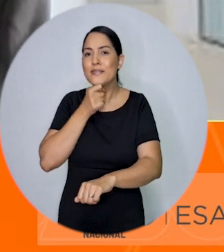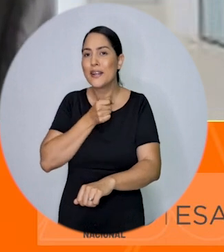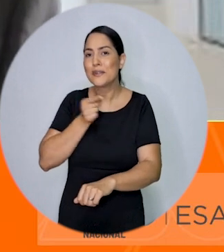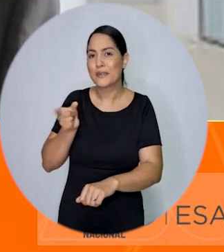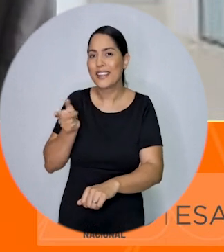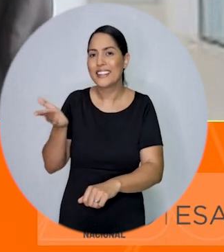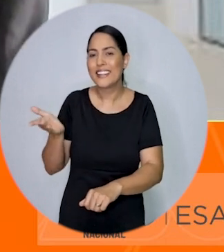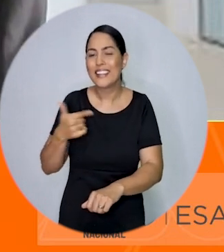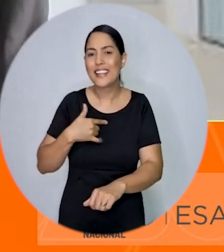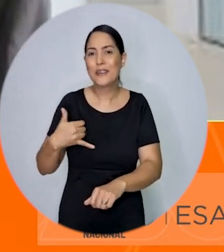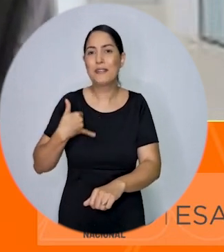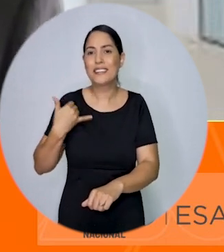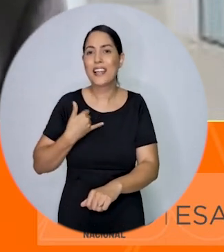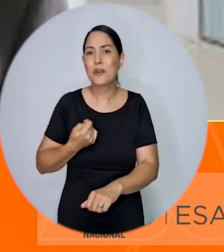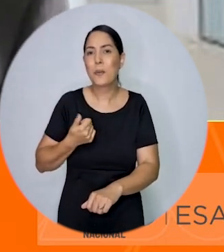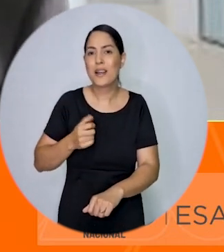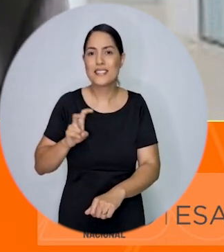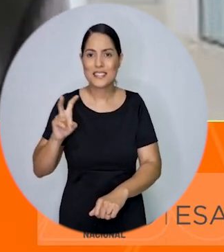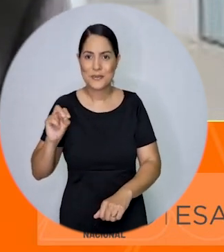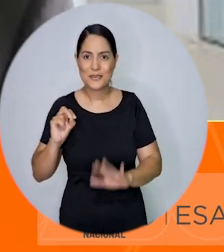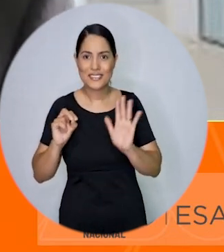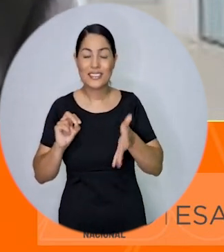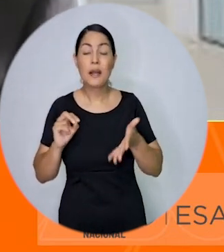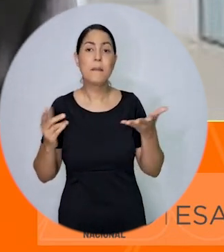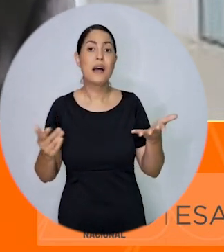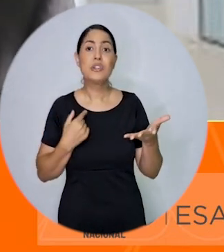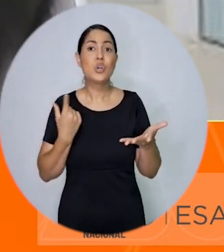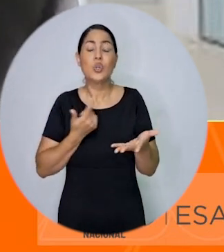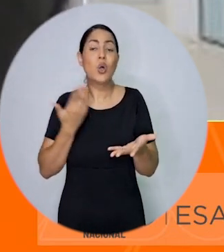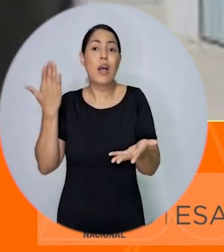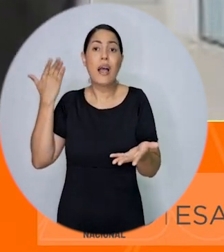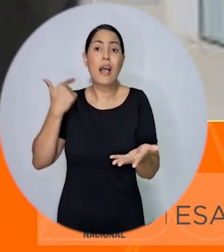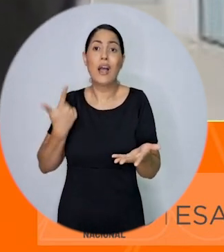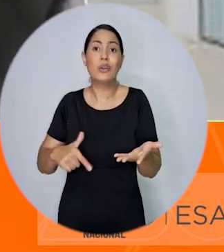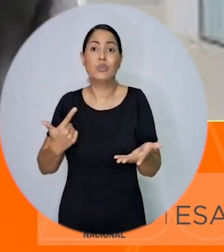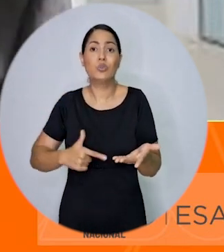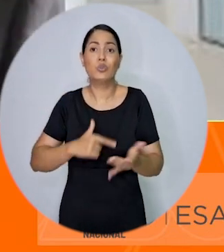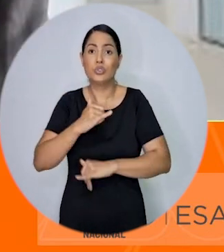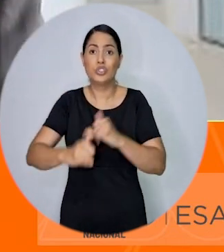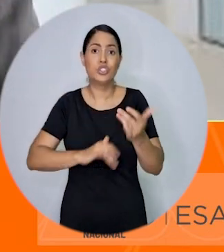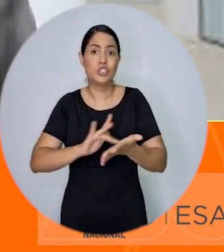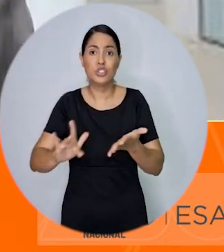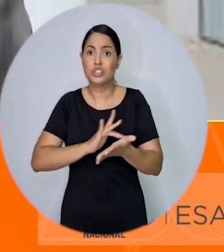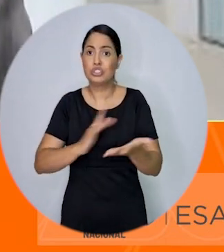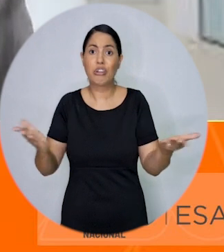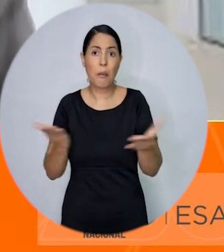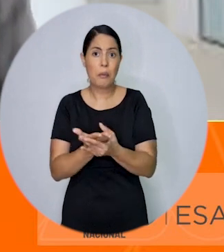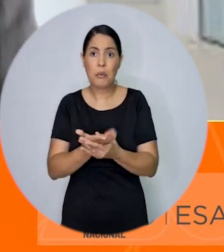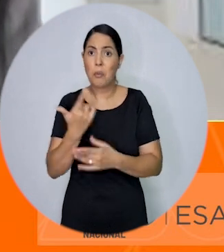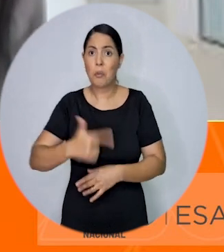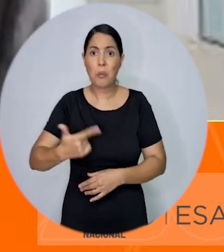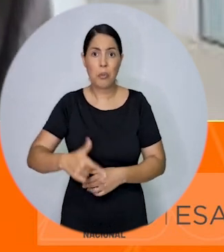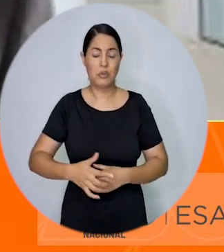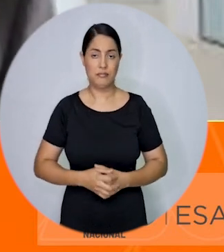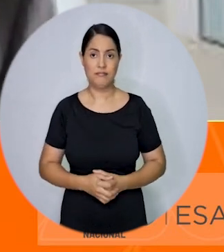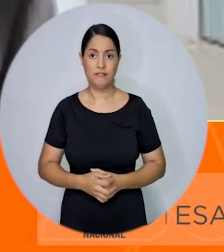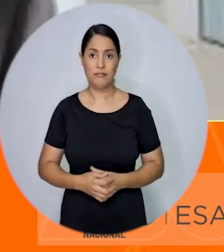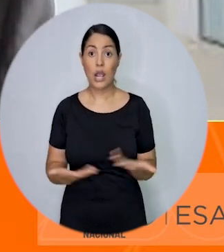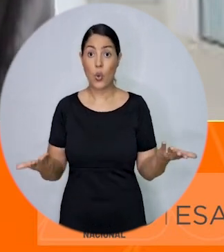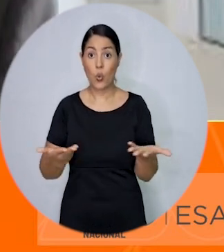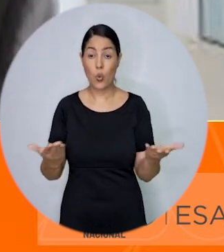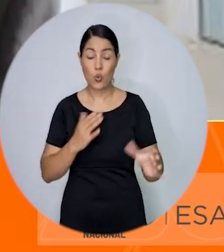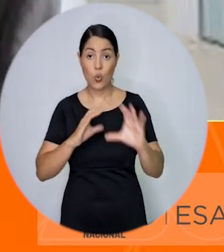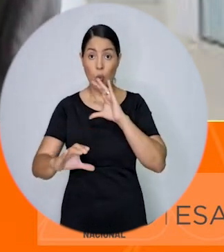pouquinho mais velho que você, já estou beirando os 50 aí, a gente não tinha sequer o processo eletrônico. A gente não tinha